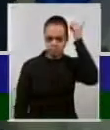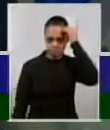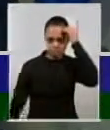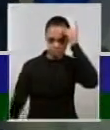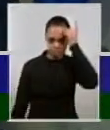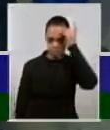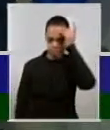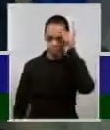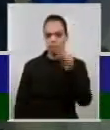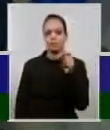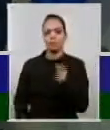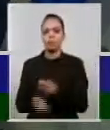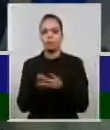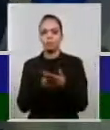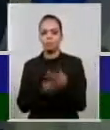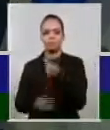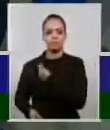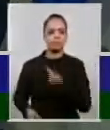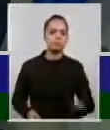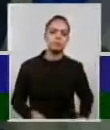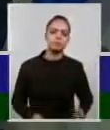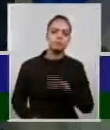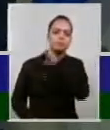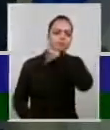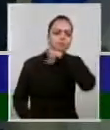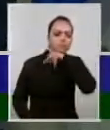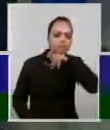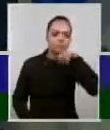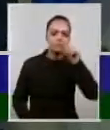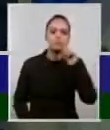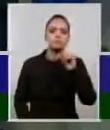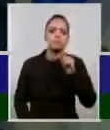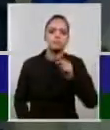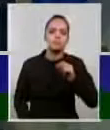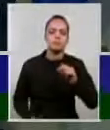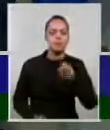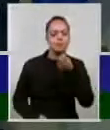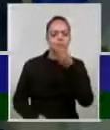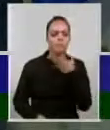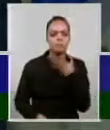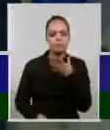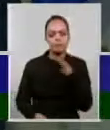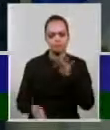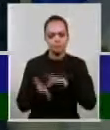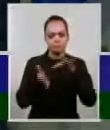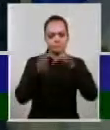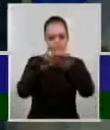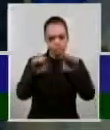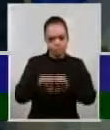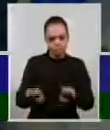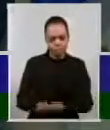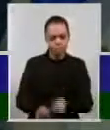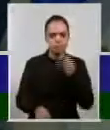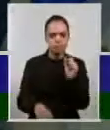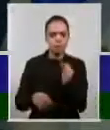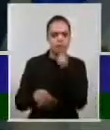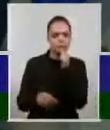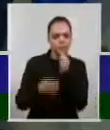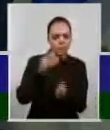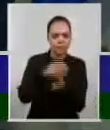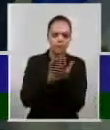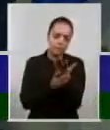Tomás, que foi iniciado no governo Odelmo Leão e está muito bem estruturado. As